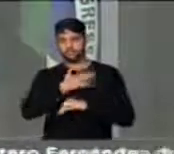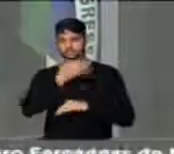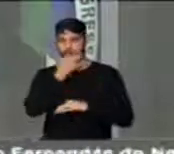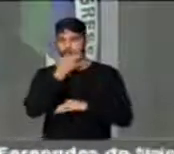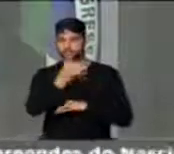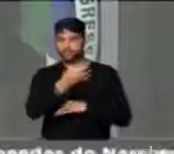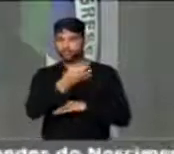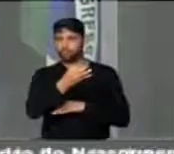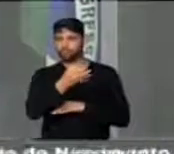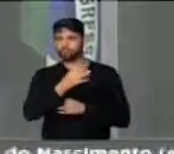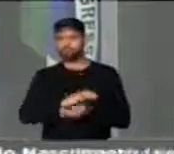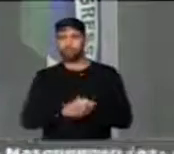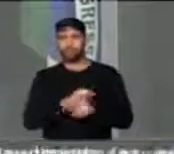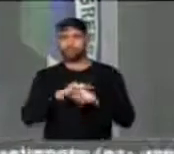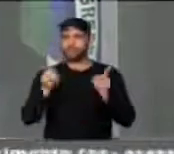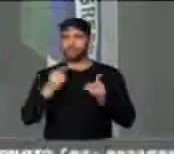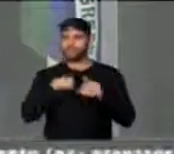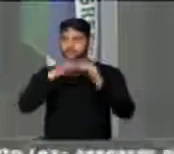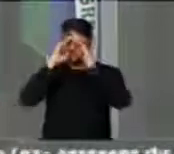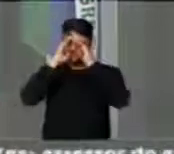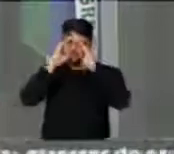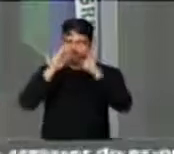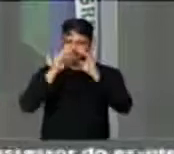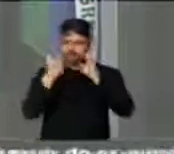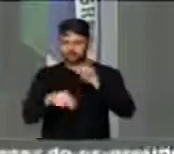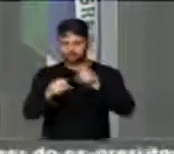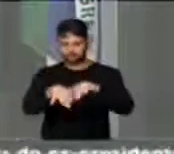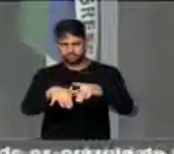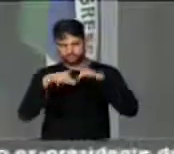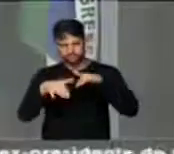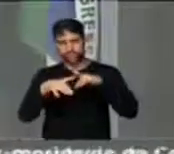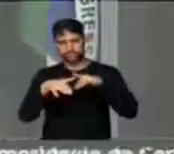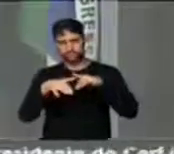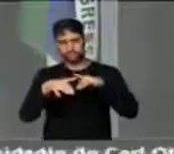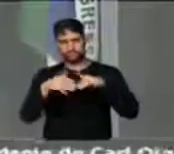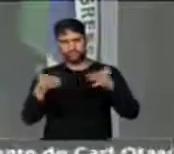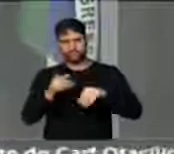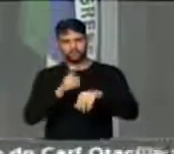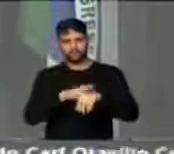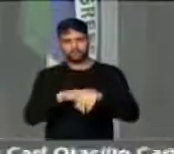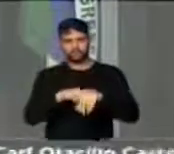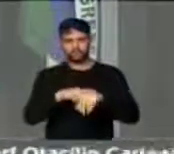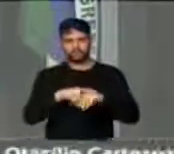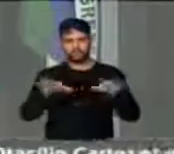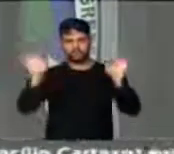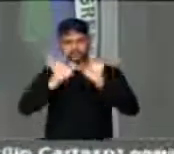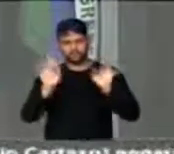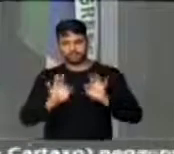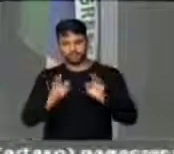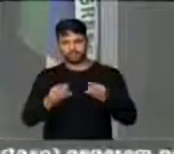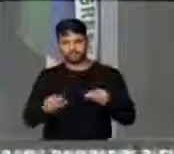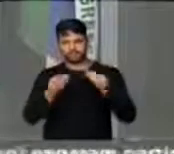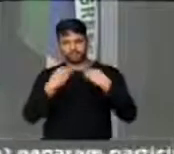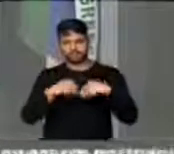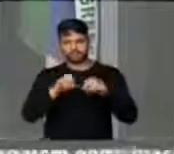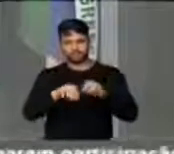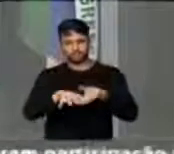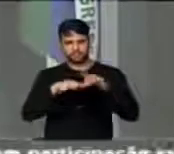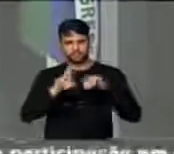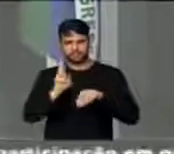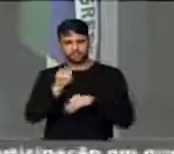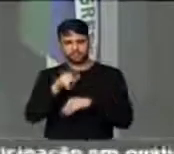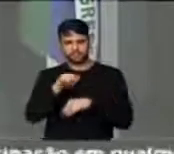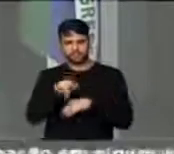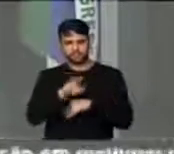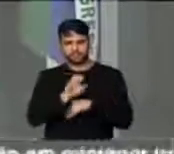vista, mas que respeite esse plenário, que na hora de felicidade deram-lhe o nome de plenário